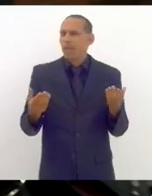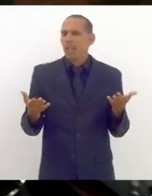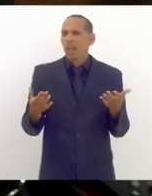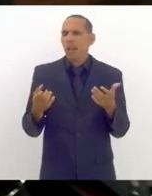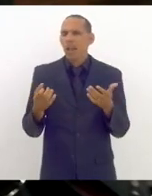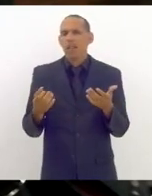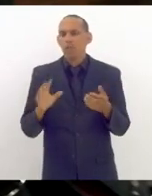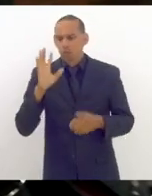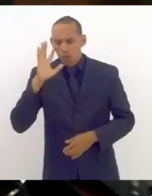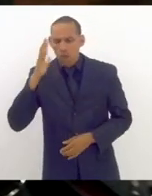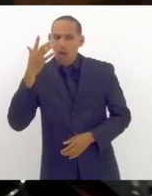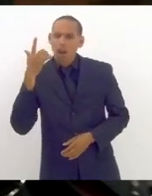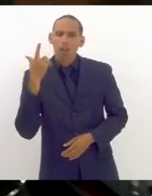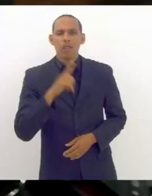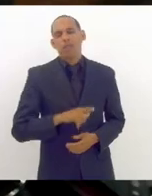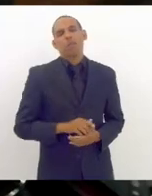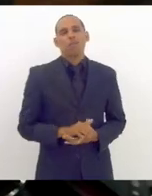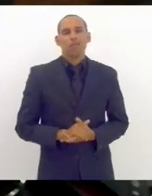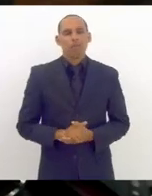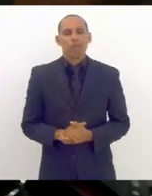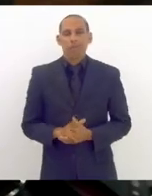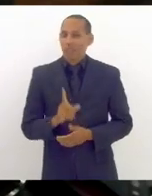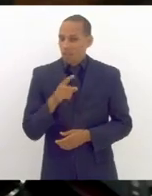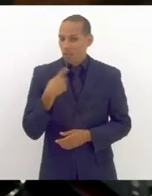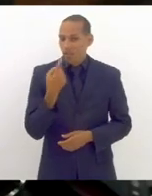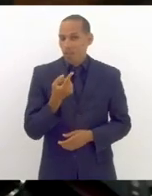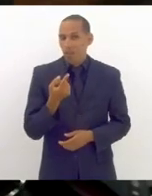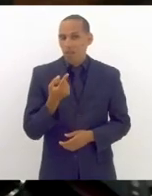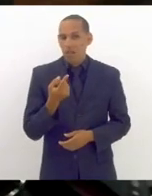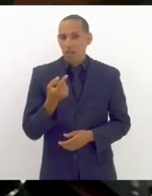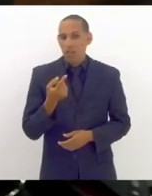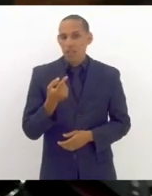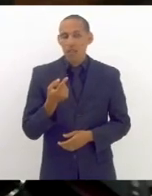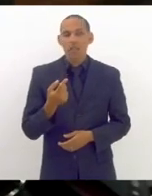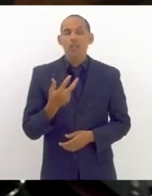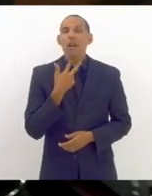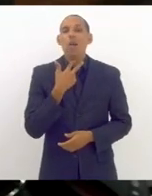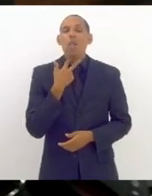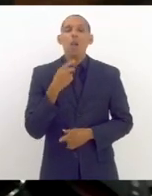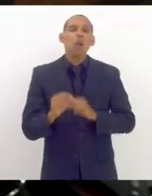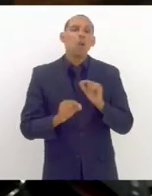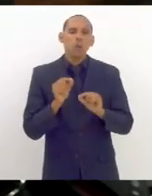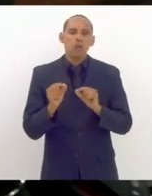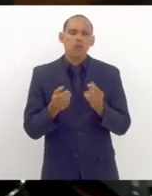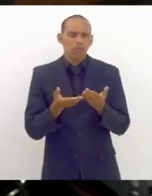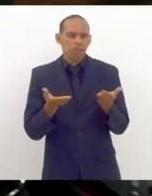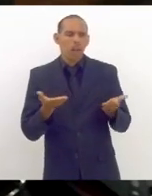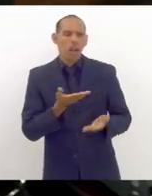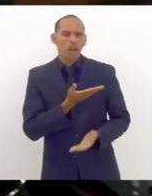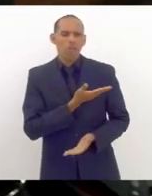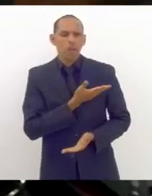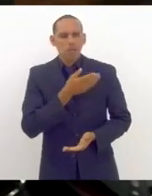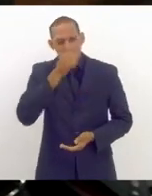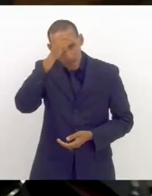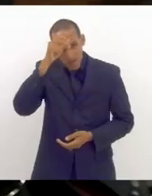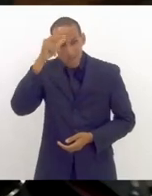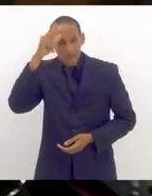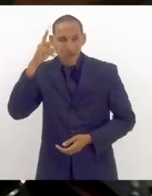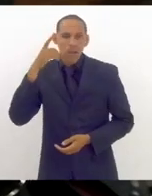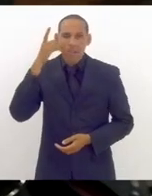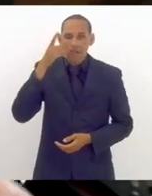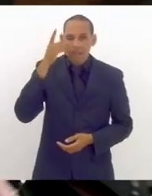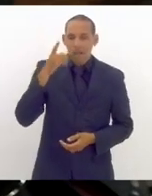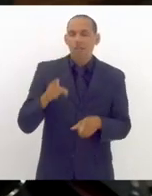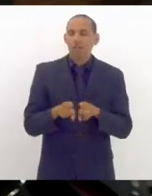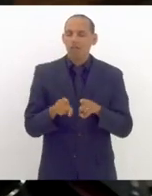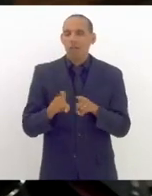construa uma solução o que nós não podemos deixar de fazer aqui meus colegas prefeitos senhores deputados que têm responsabilidade e última